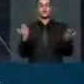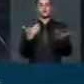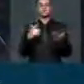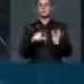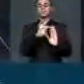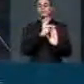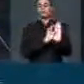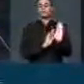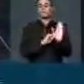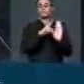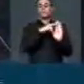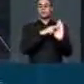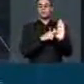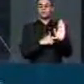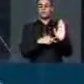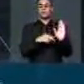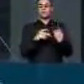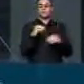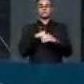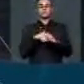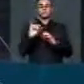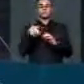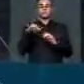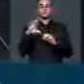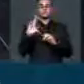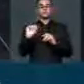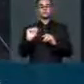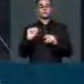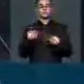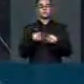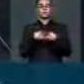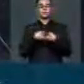esse fundo dentro do INCRA. O próprio Ministério Público